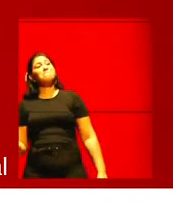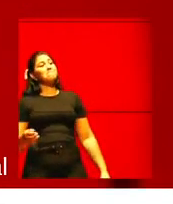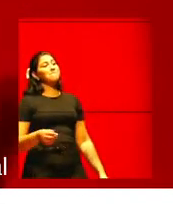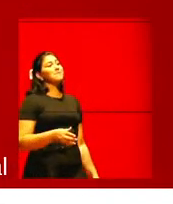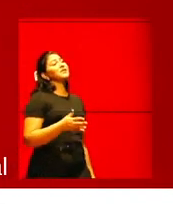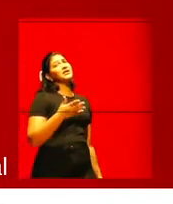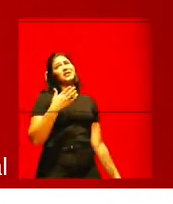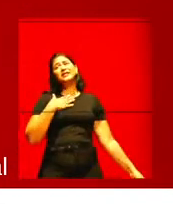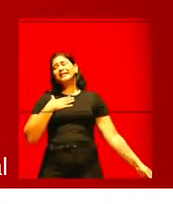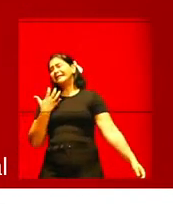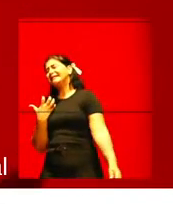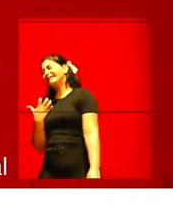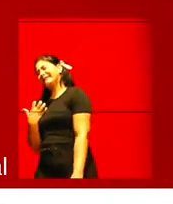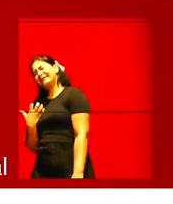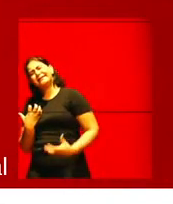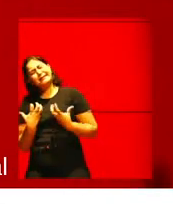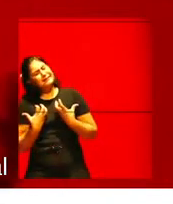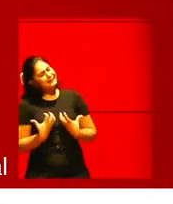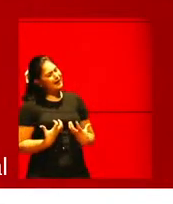Sobe.